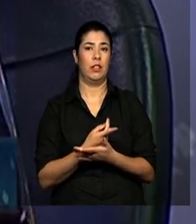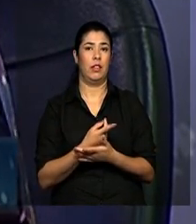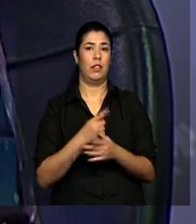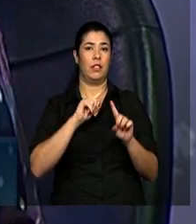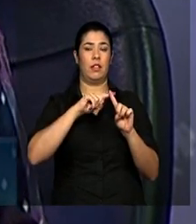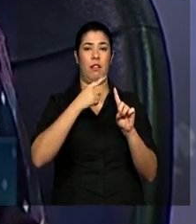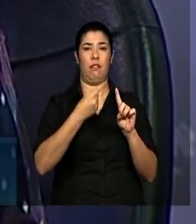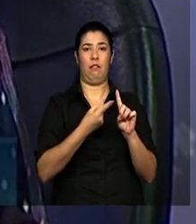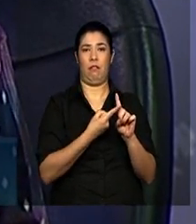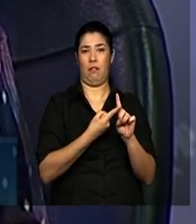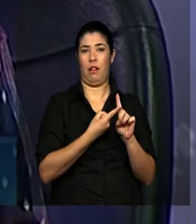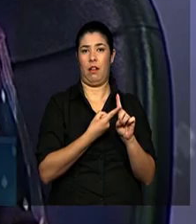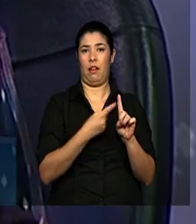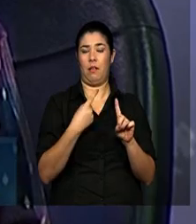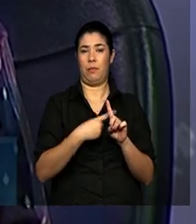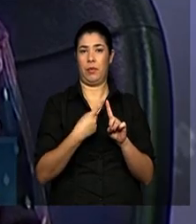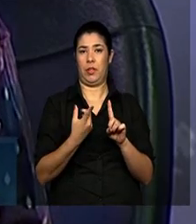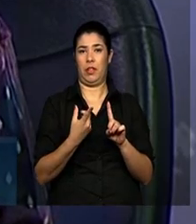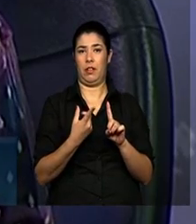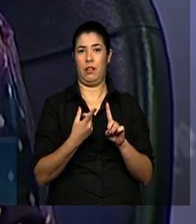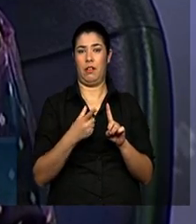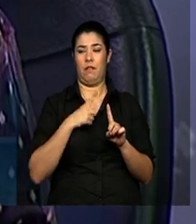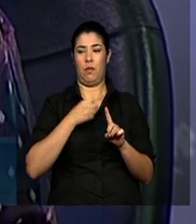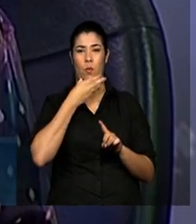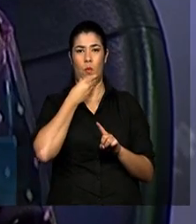engravidem de um estupro